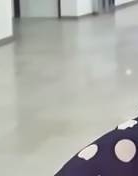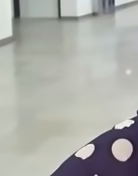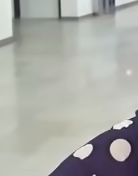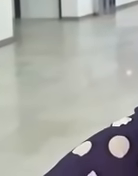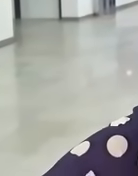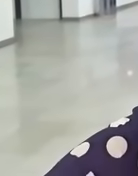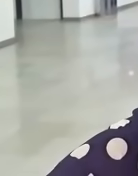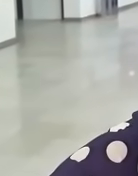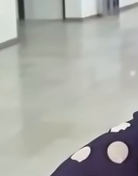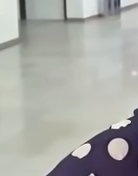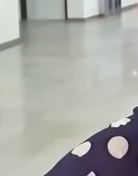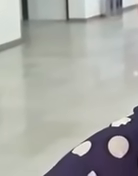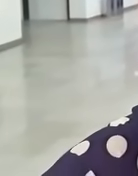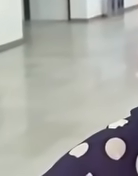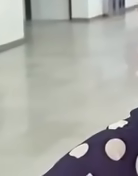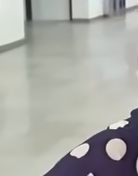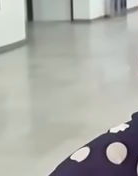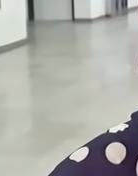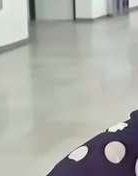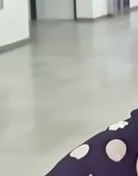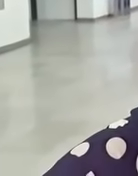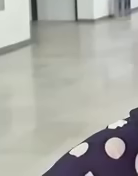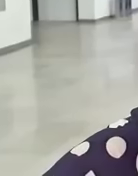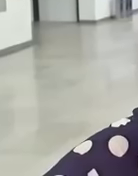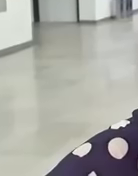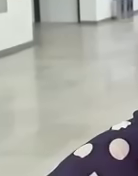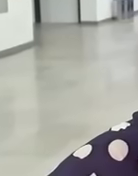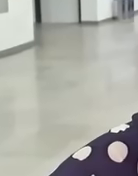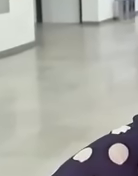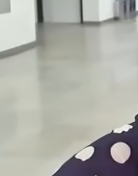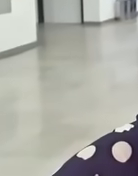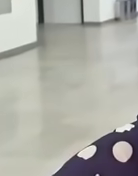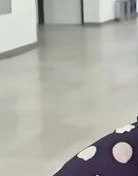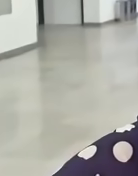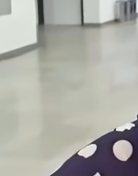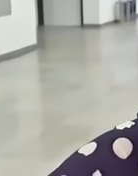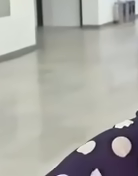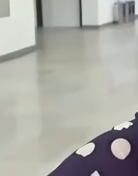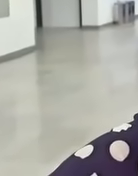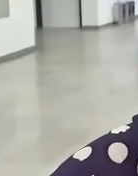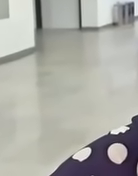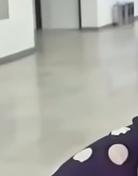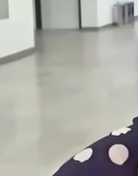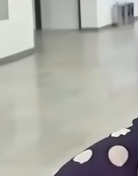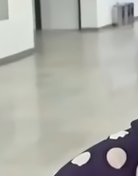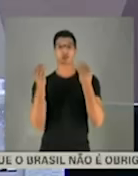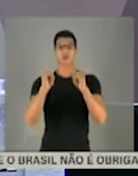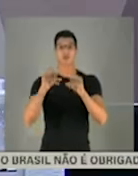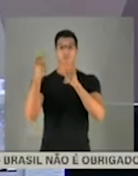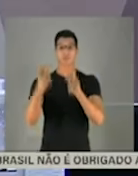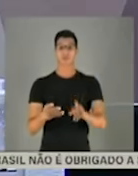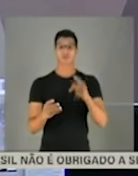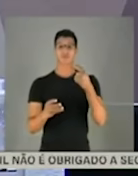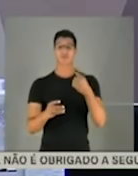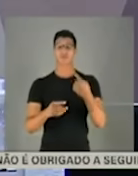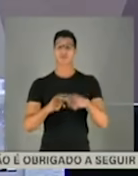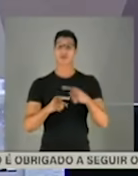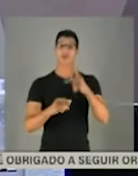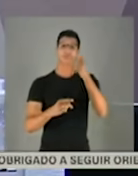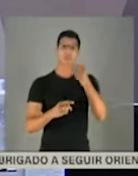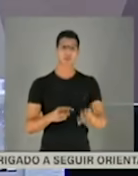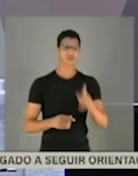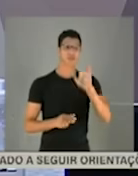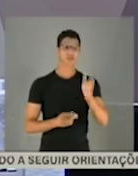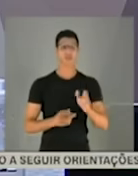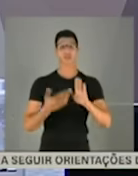Tá vendo como eles funcionam? É com base na mentira. E nós mostramos para vocês aqui a verdade sempre. Esse projeto já